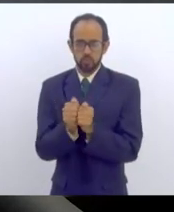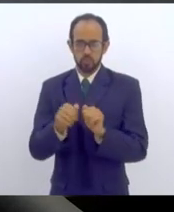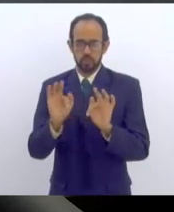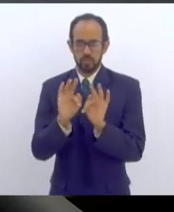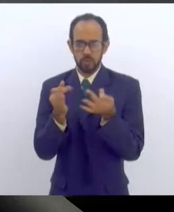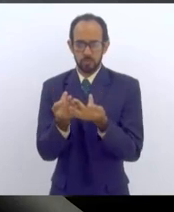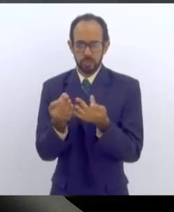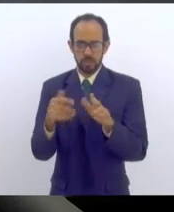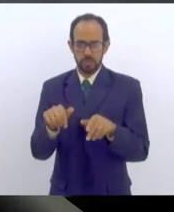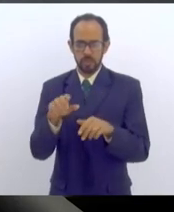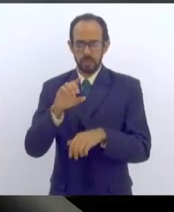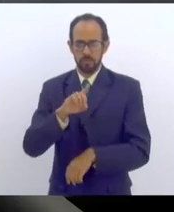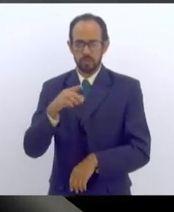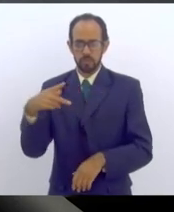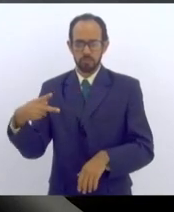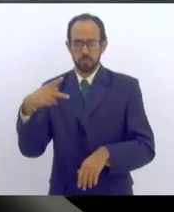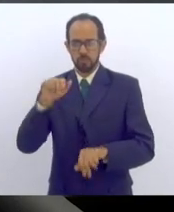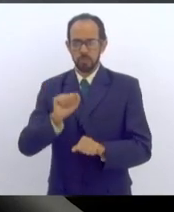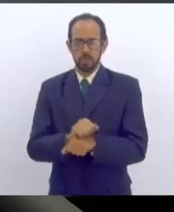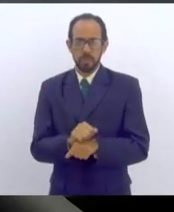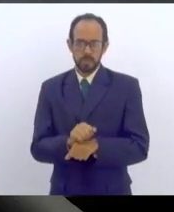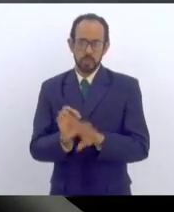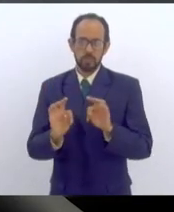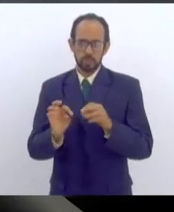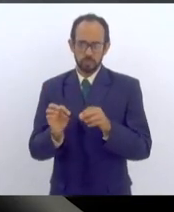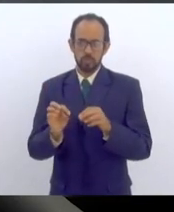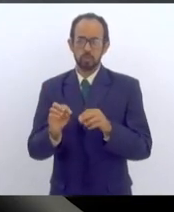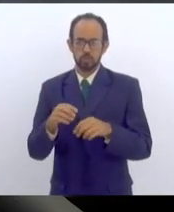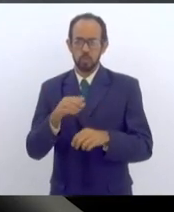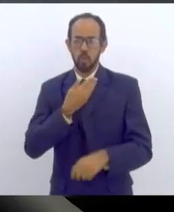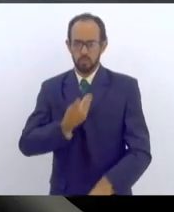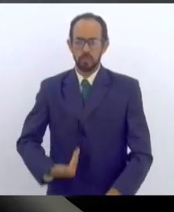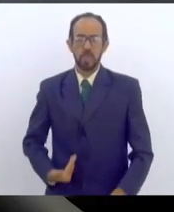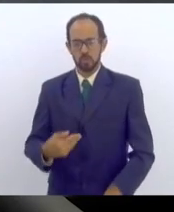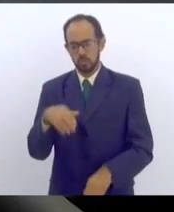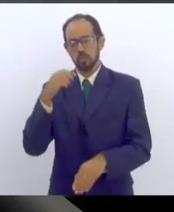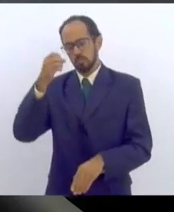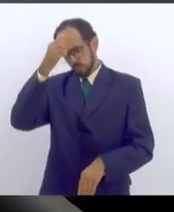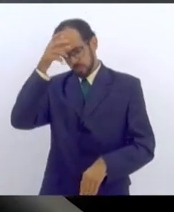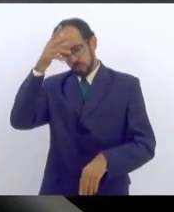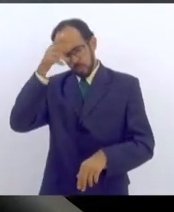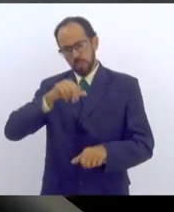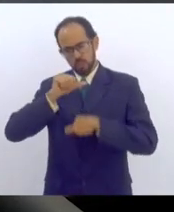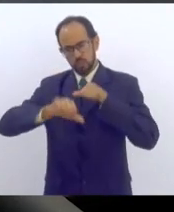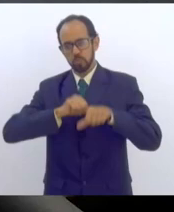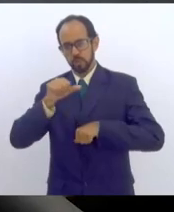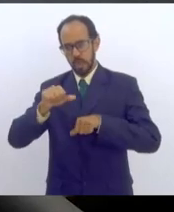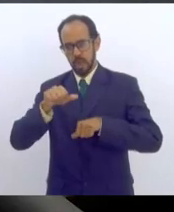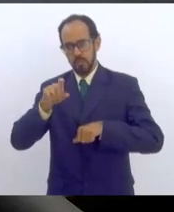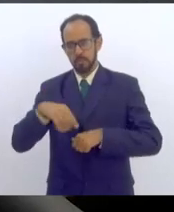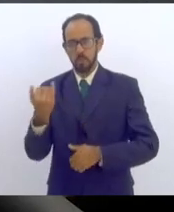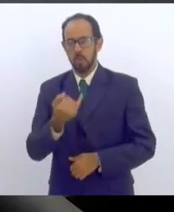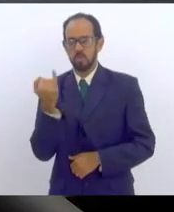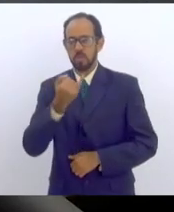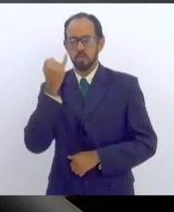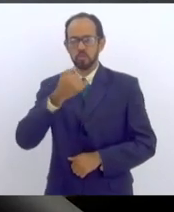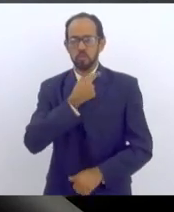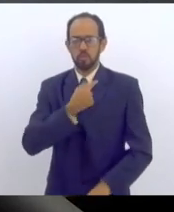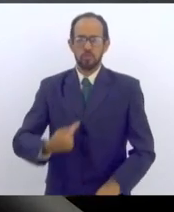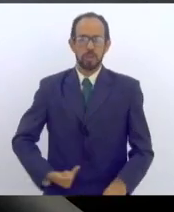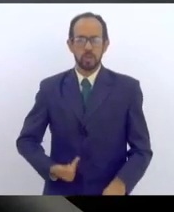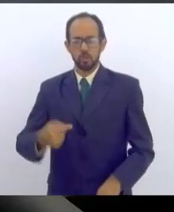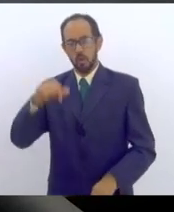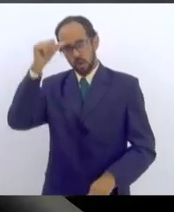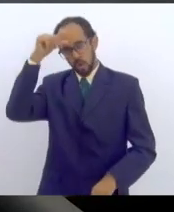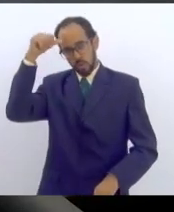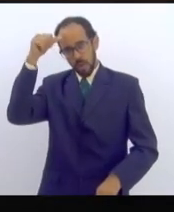Público, da Defensoria Pública e do Governo Municipal, para a gente poder reverter. é muito importante que o vereador Cláudio Castro entenda que não